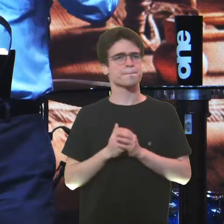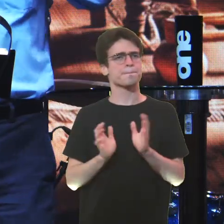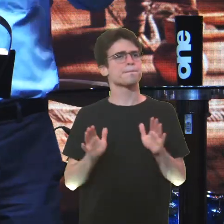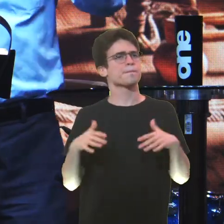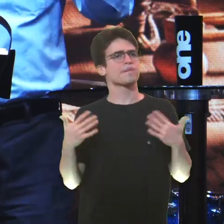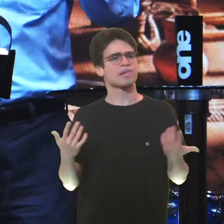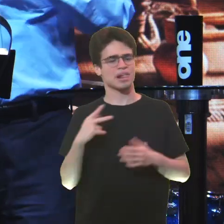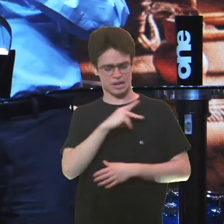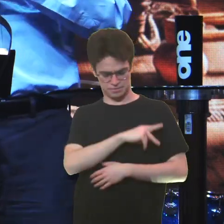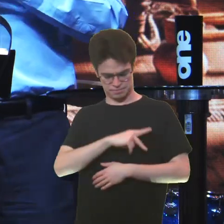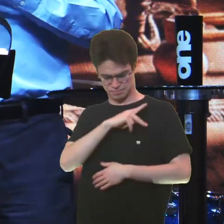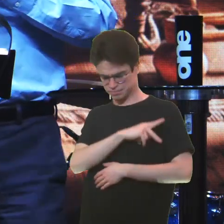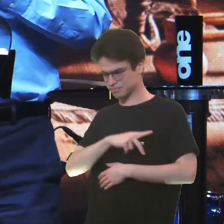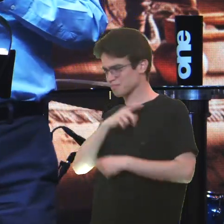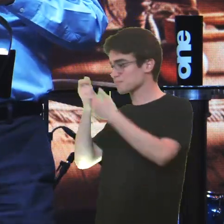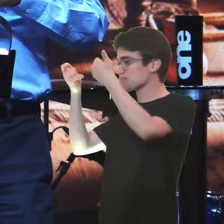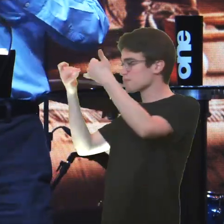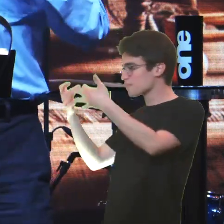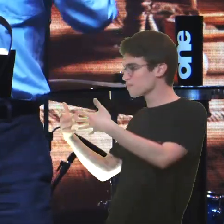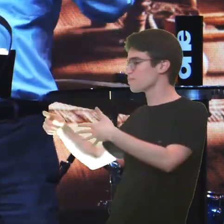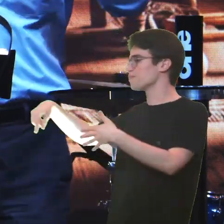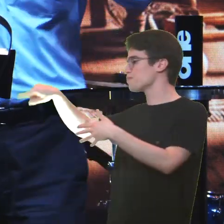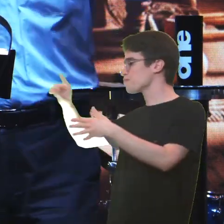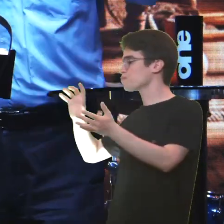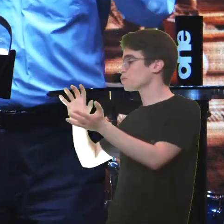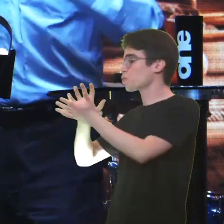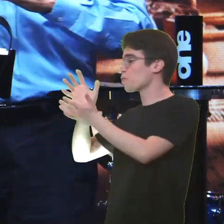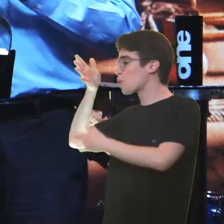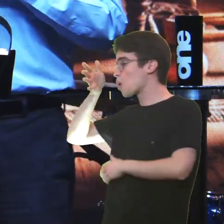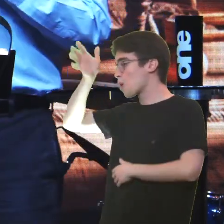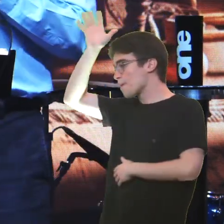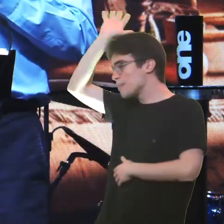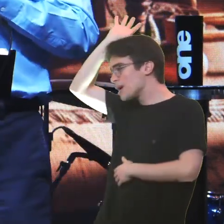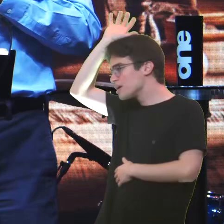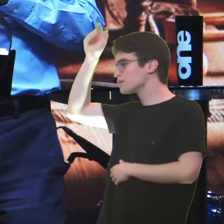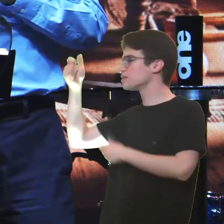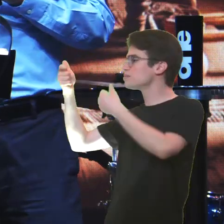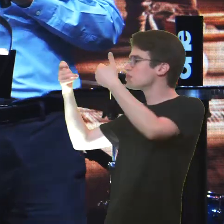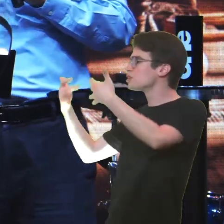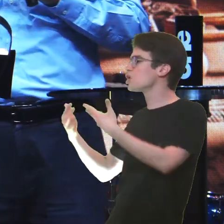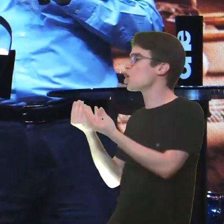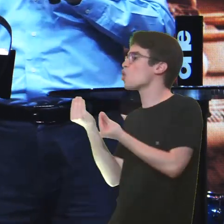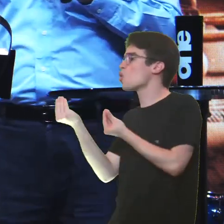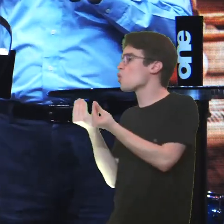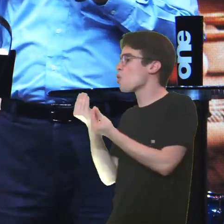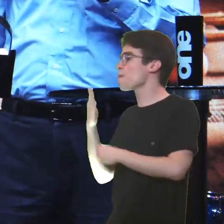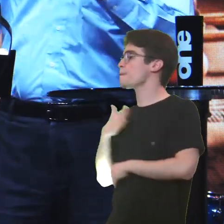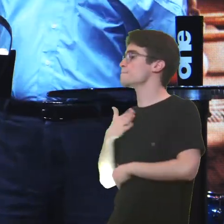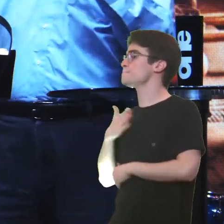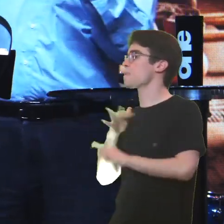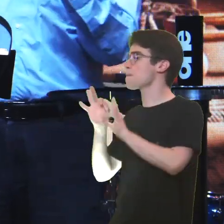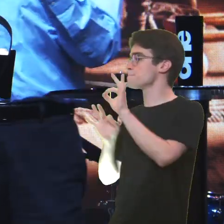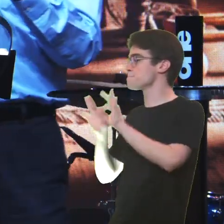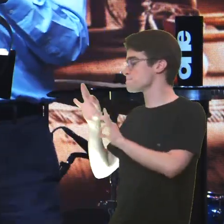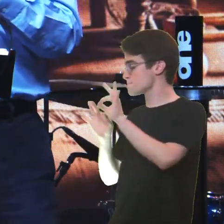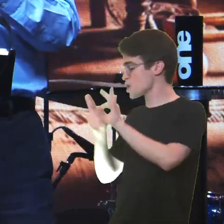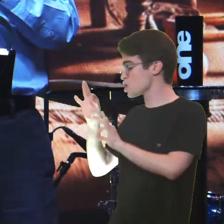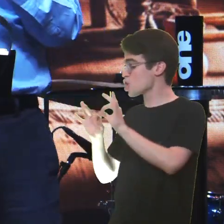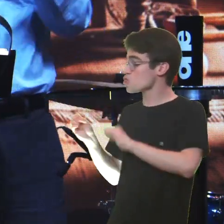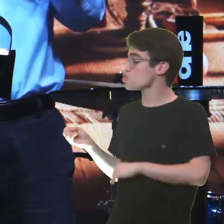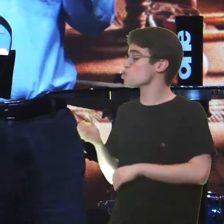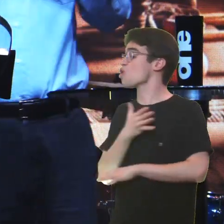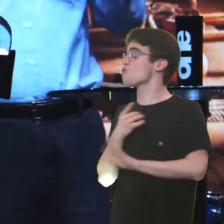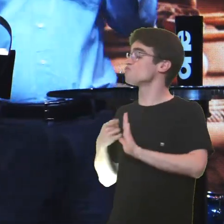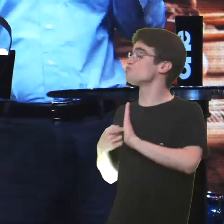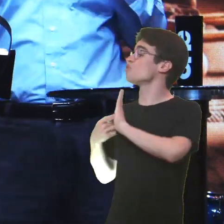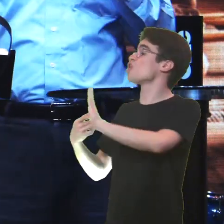cuenta a los romanos ele conta para os romanos cuál es ahora su nuevo plan. qual é agora o novo plano dele. Y les dice, E diz: